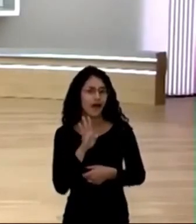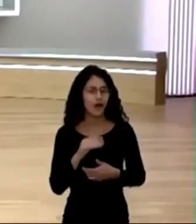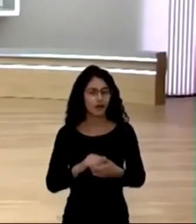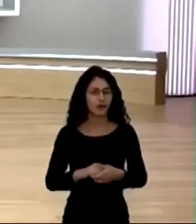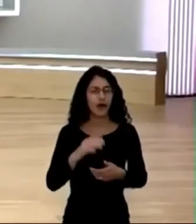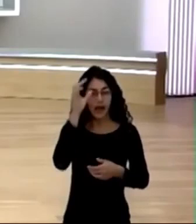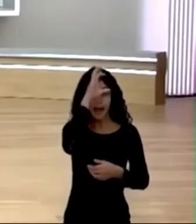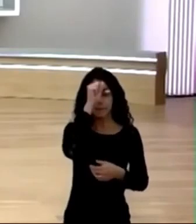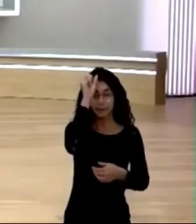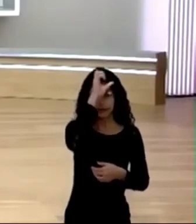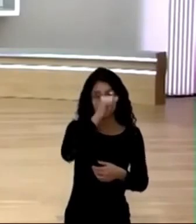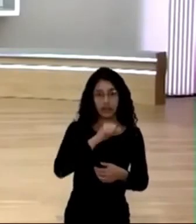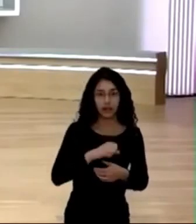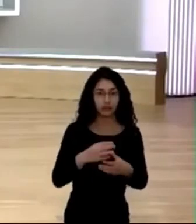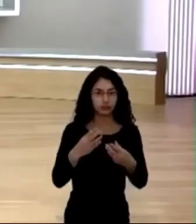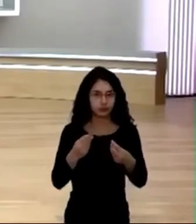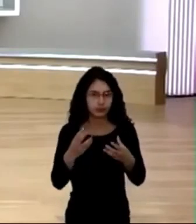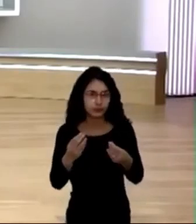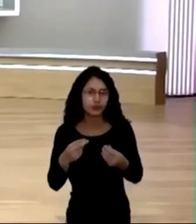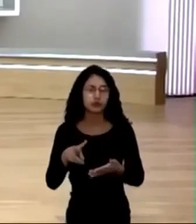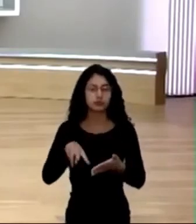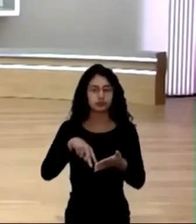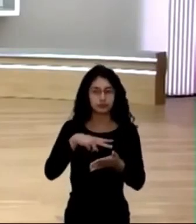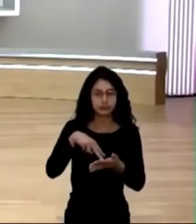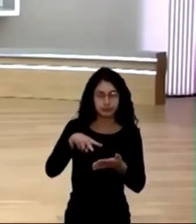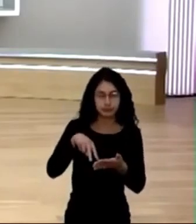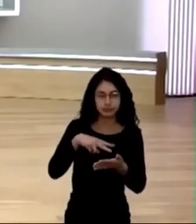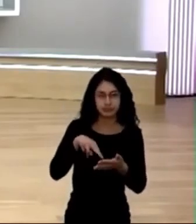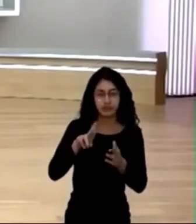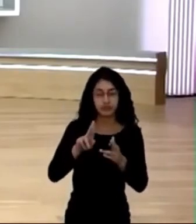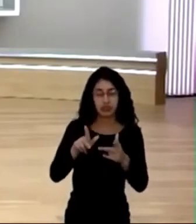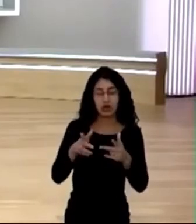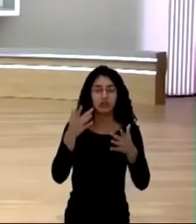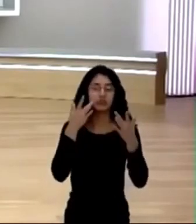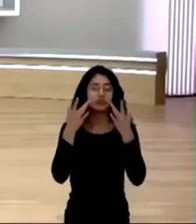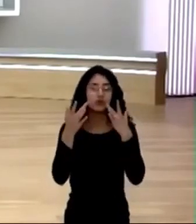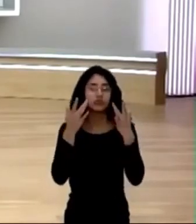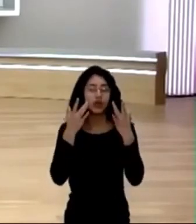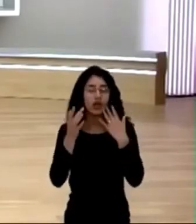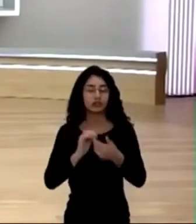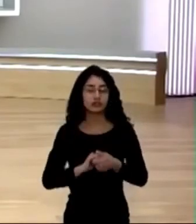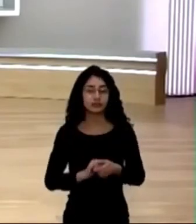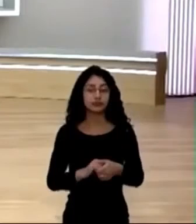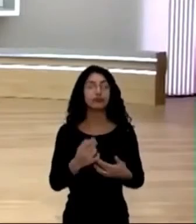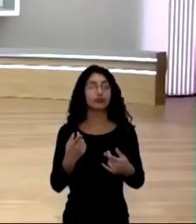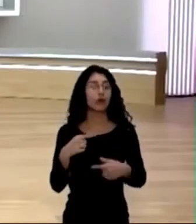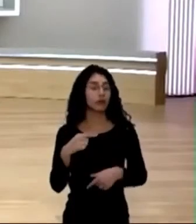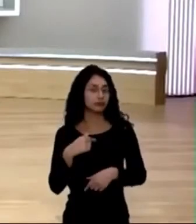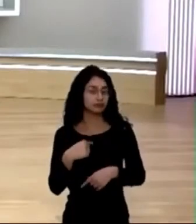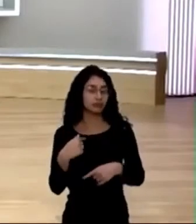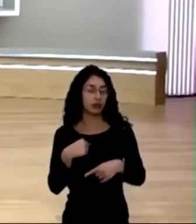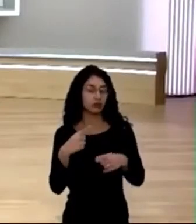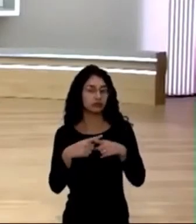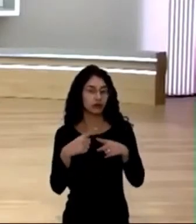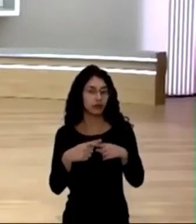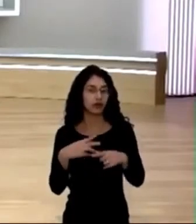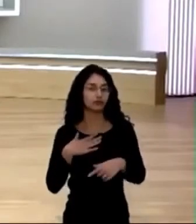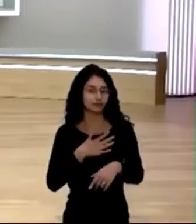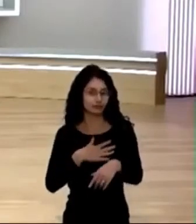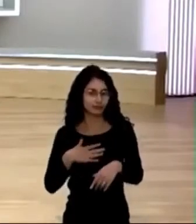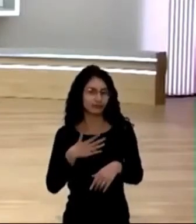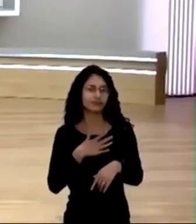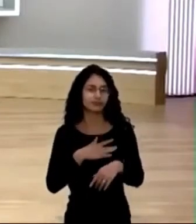bastante aí sobre os estilos de dança, de teatro, diferentes? Pois é, eu também adorei essa aula, tá?